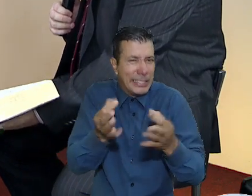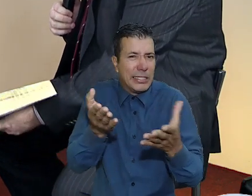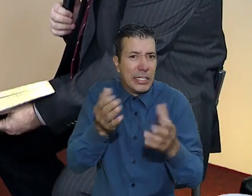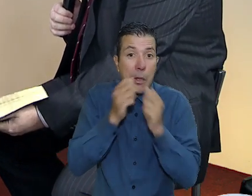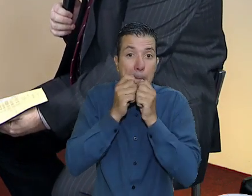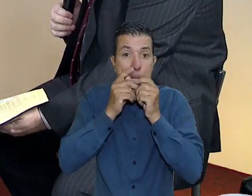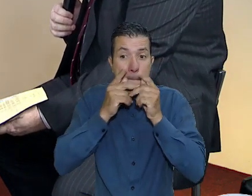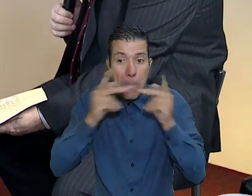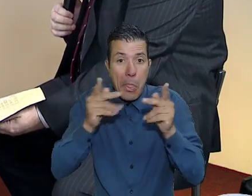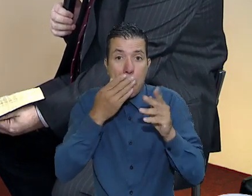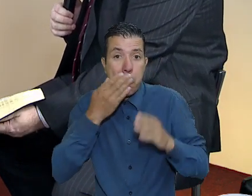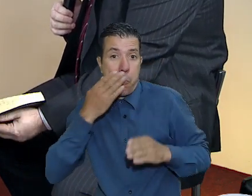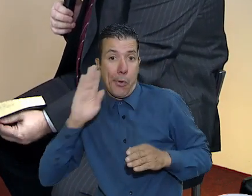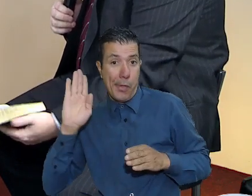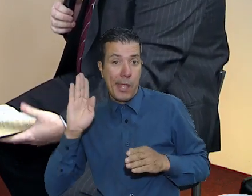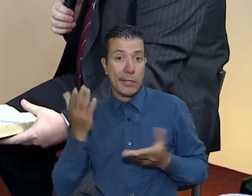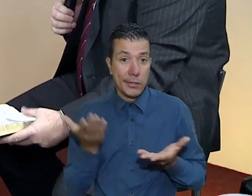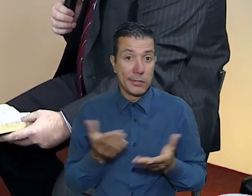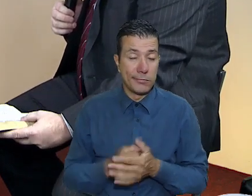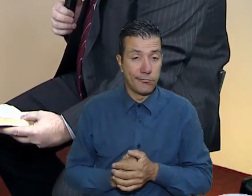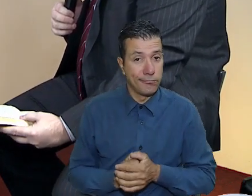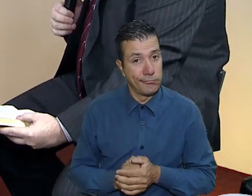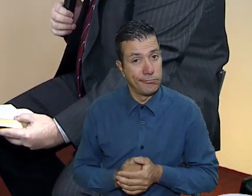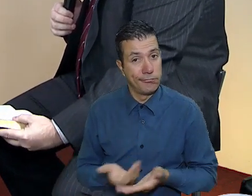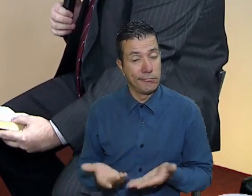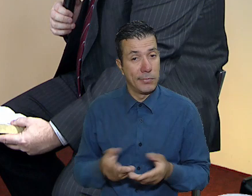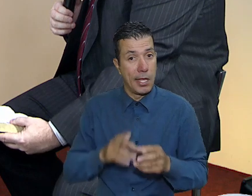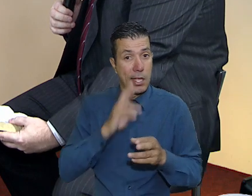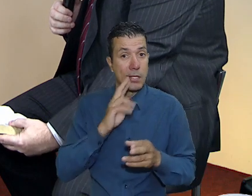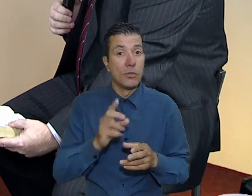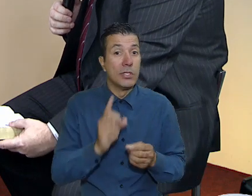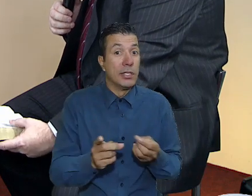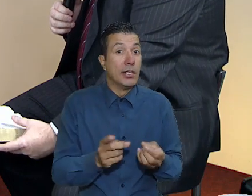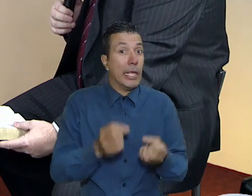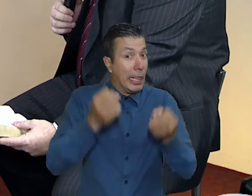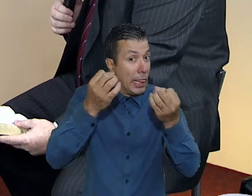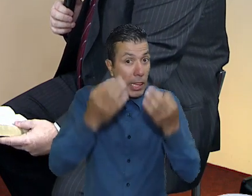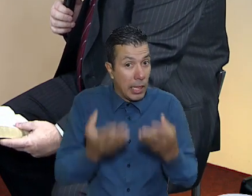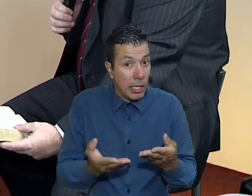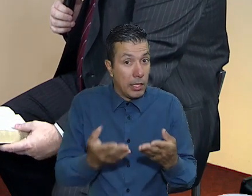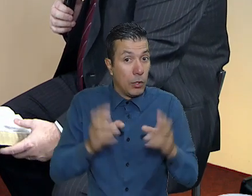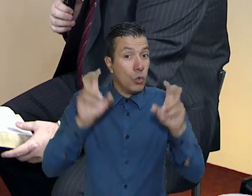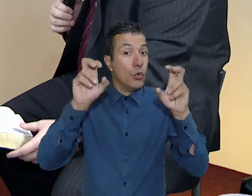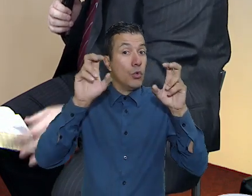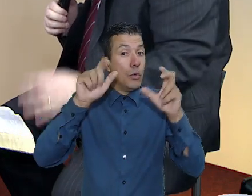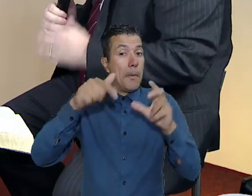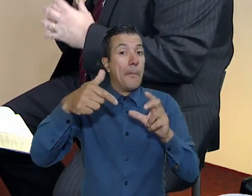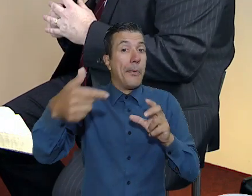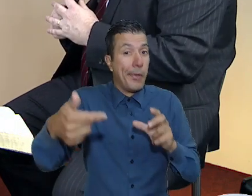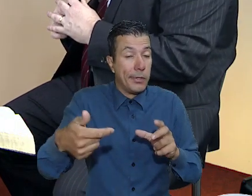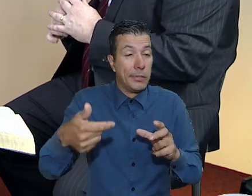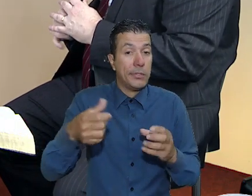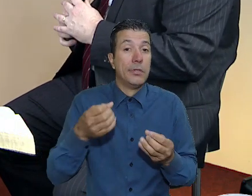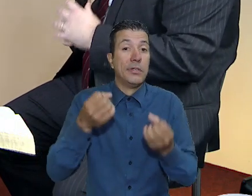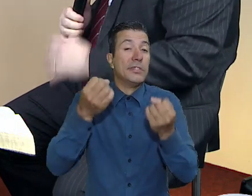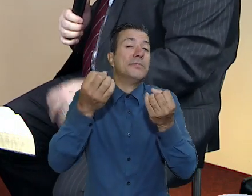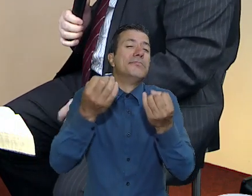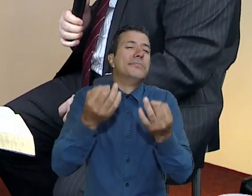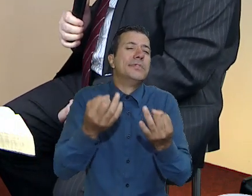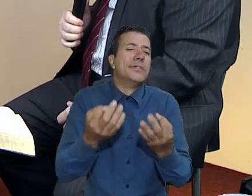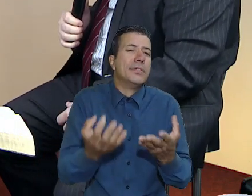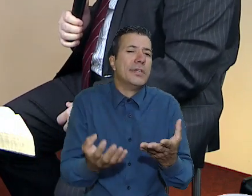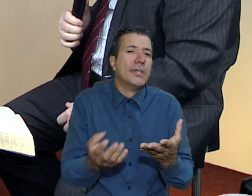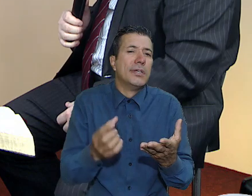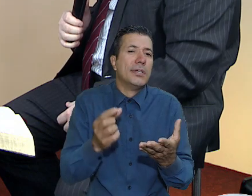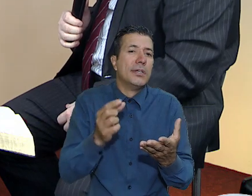de promessas. E foi até bom o senhor ter tocado nesse assunto, responder dessa forma, porque o próximo tema que nós vamos estudar, ele vai falar sobre isso, vai falar